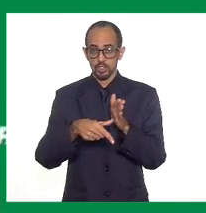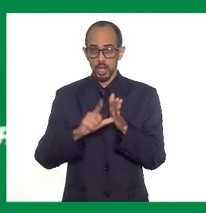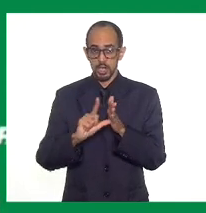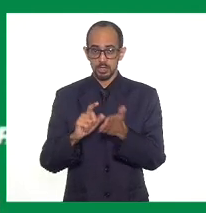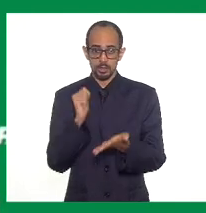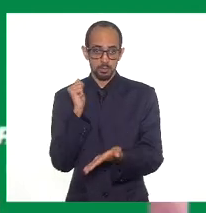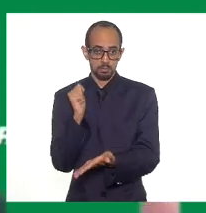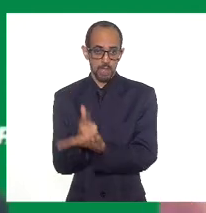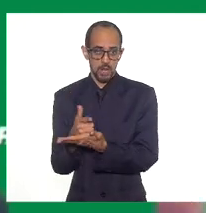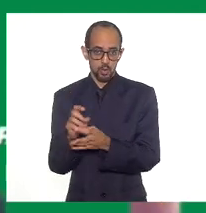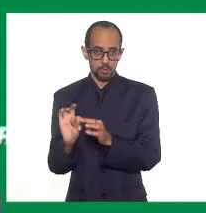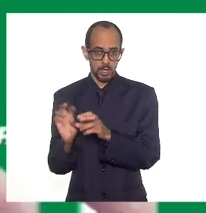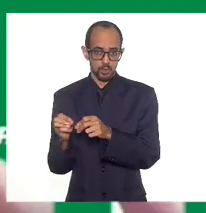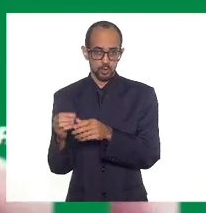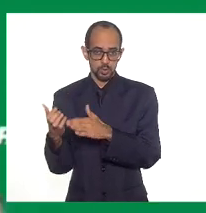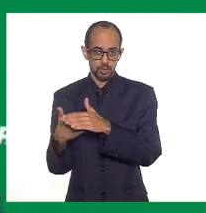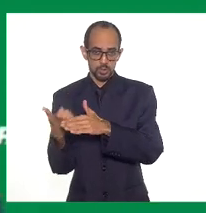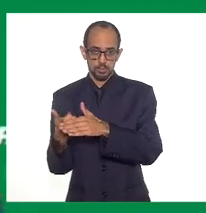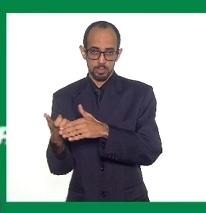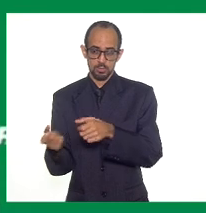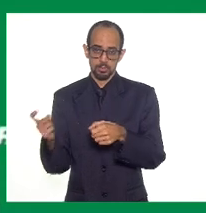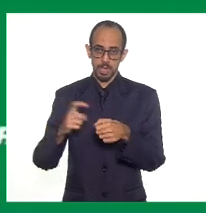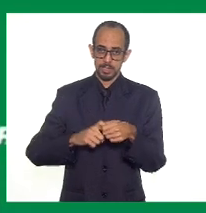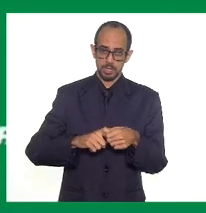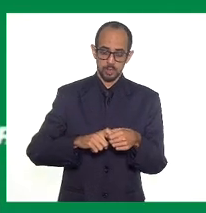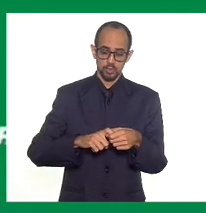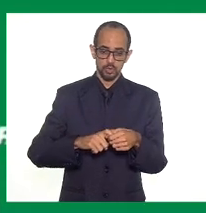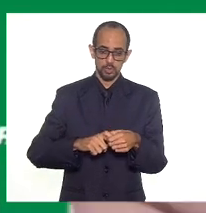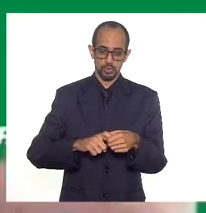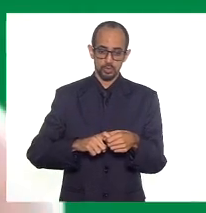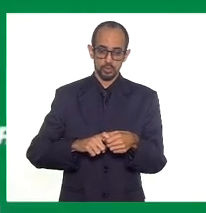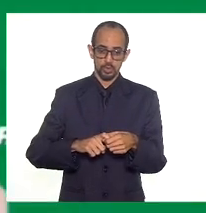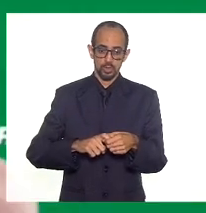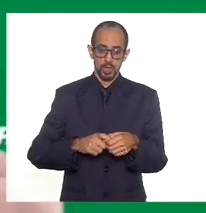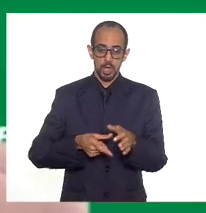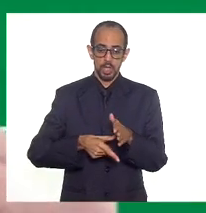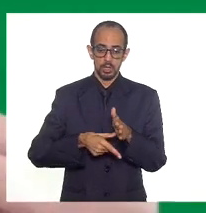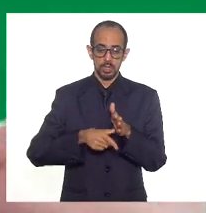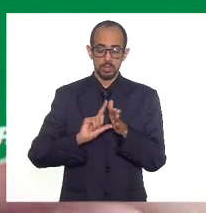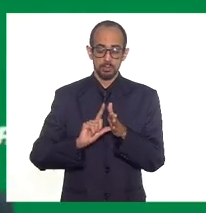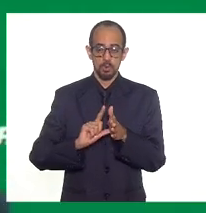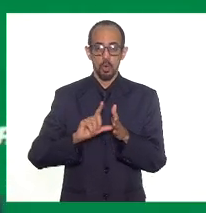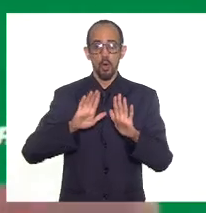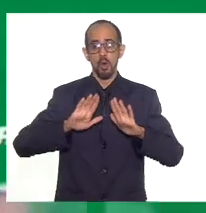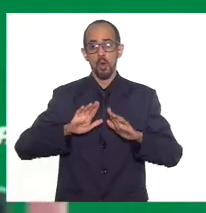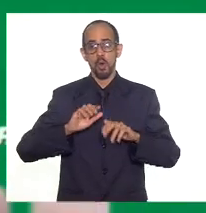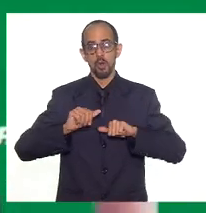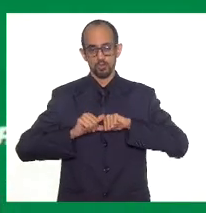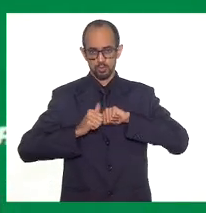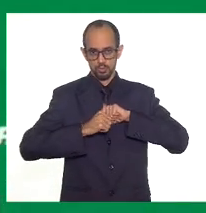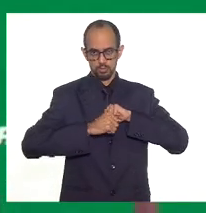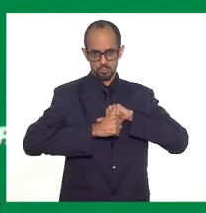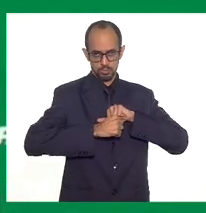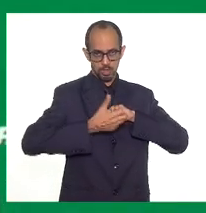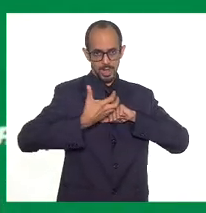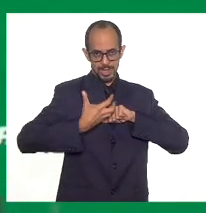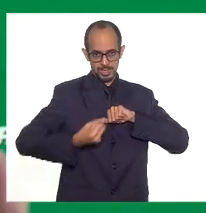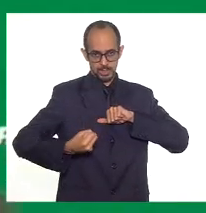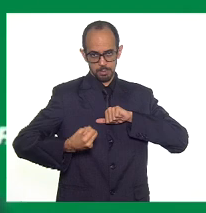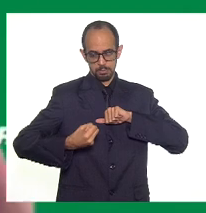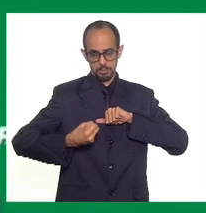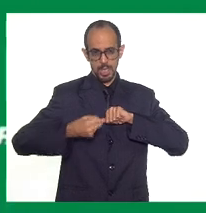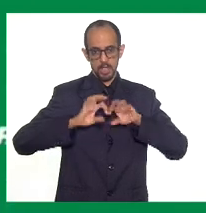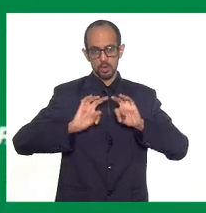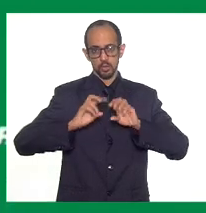e parceiros, né? O programa possibilita que os fornecedores antecipem as faturas de uma forma totalmente